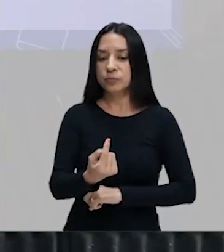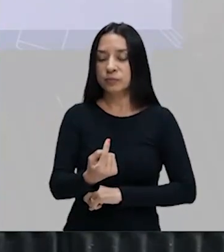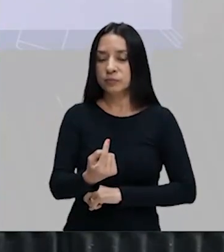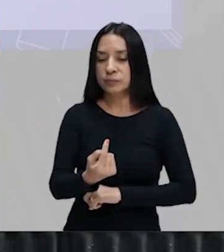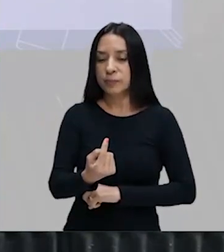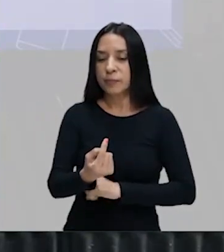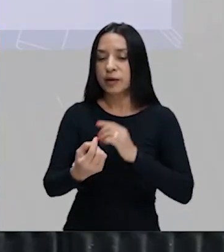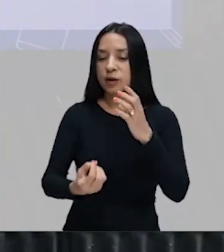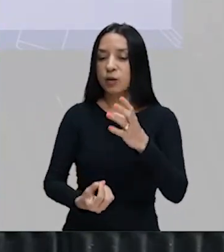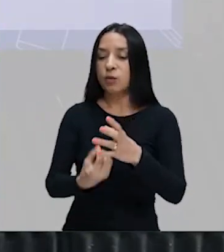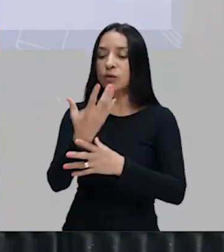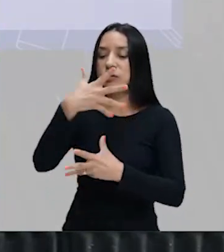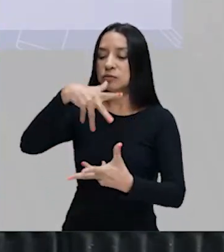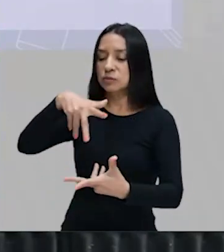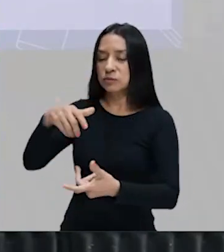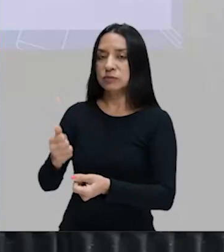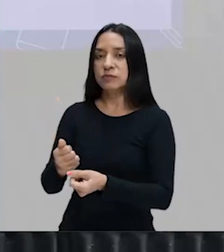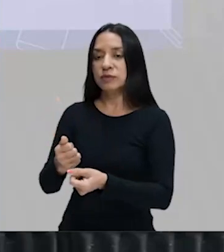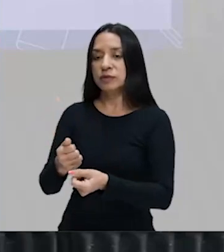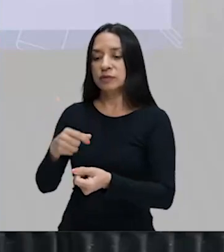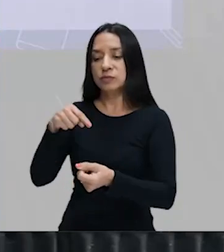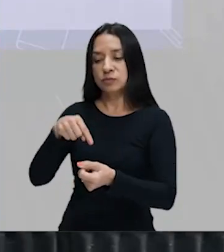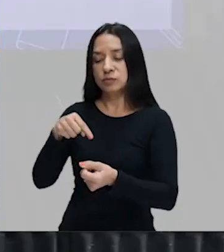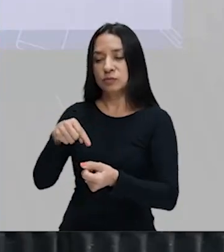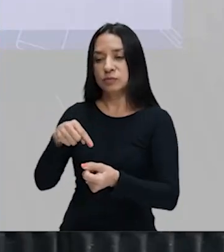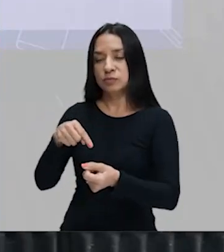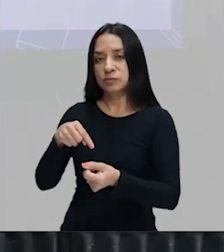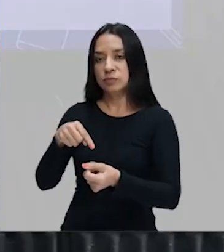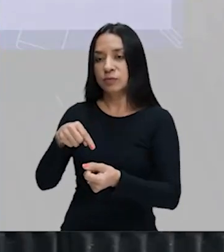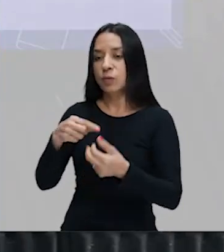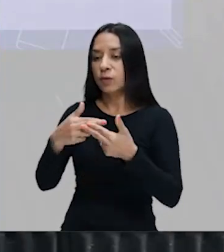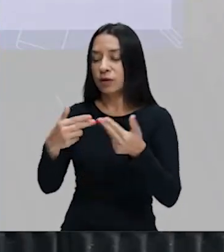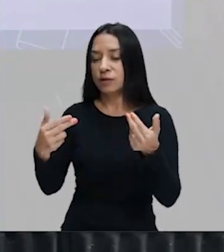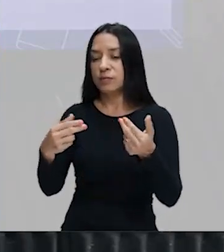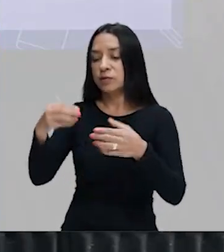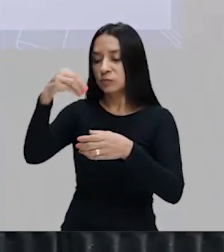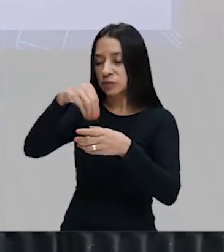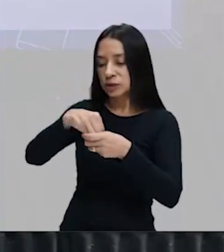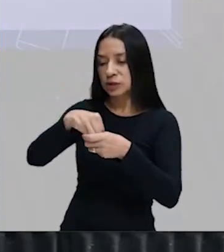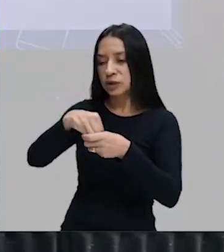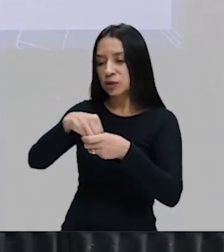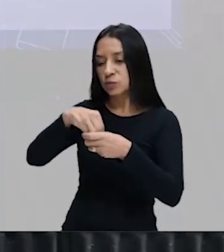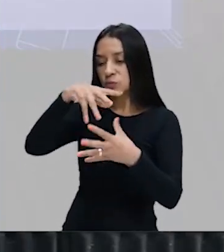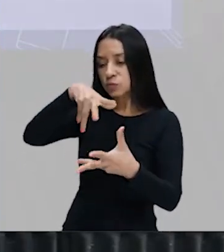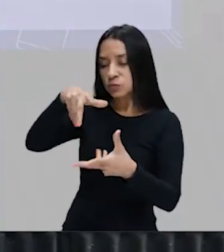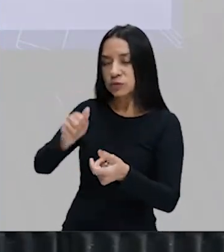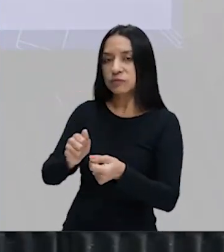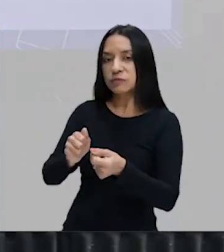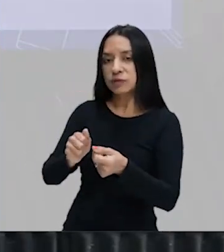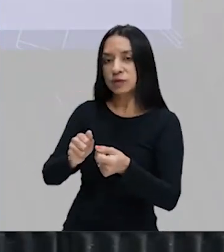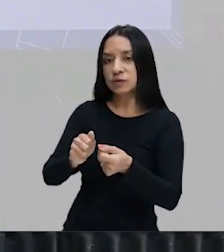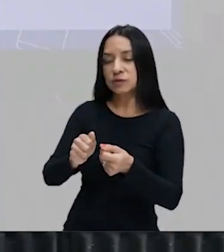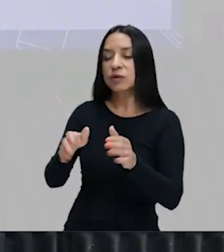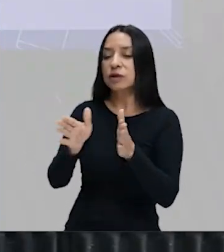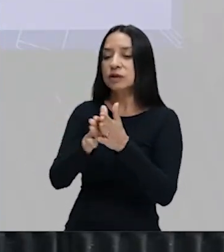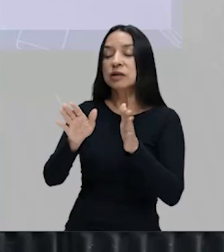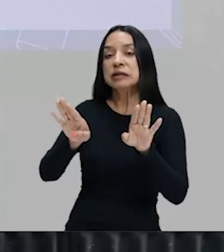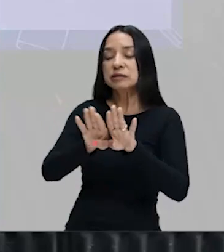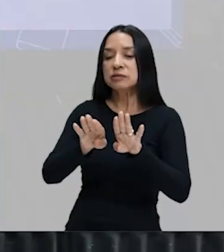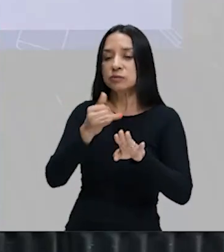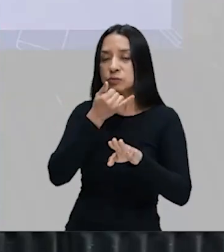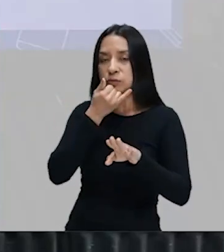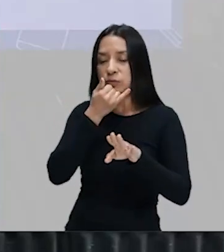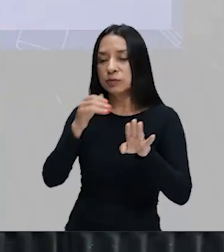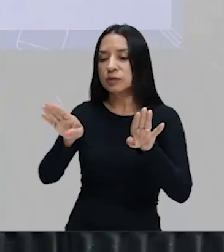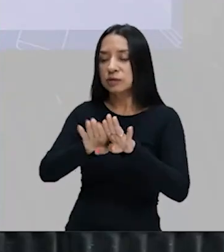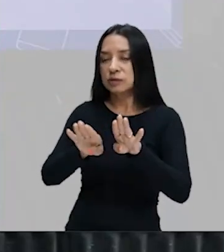do universo, desde que esse elemento estivesse dentro do próprio universo e da natureza. É válido lembrar que nem todos usam elementos da natureza, tá?